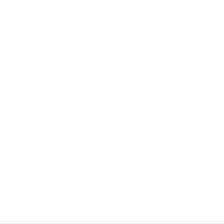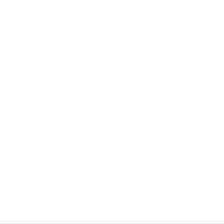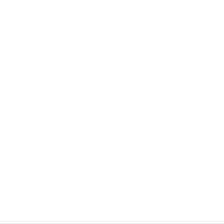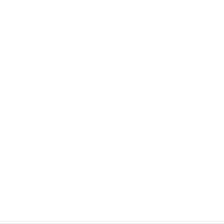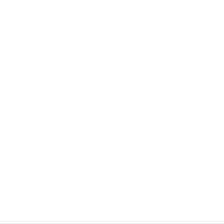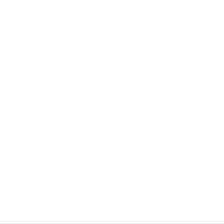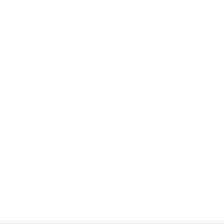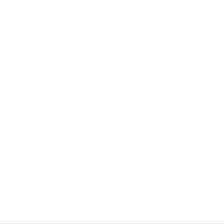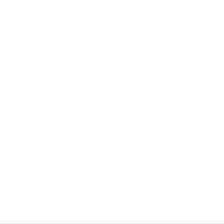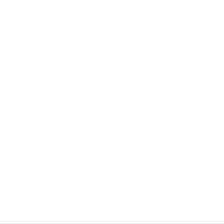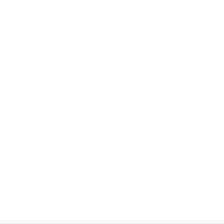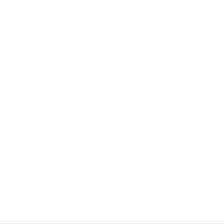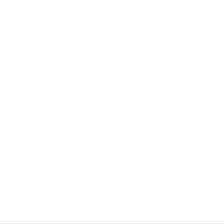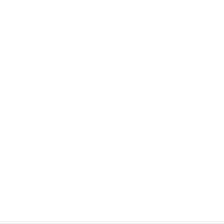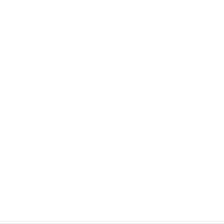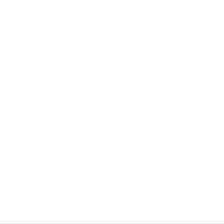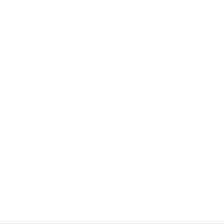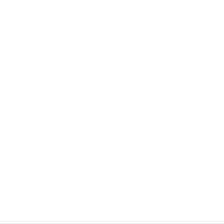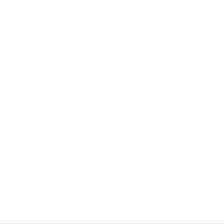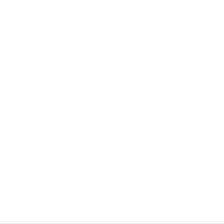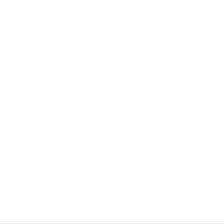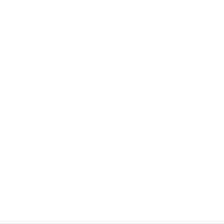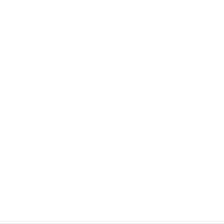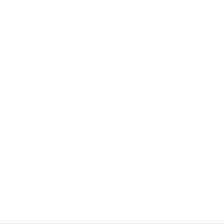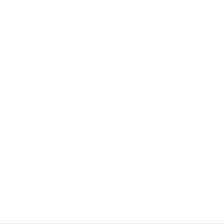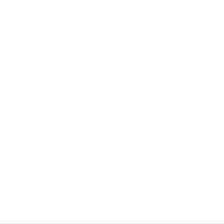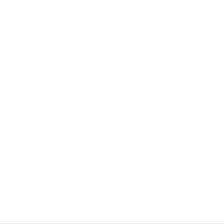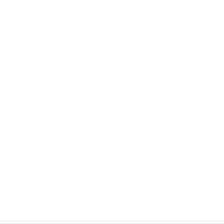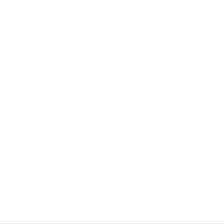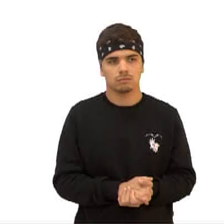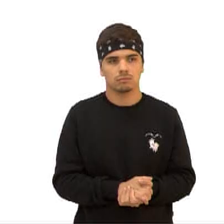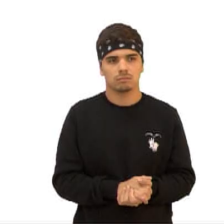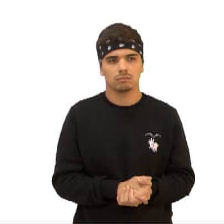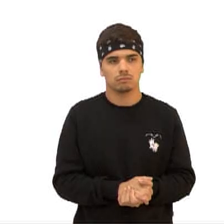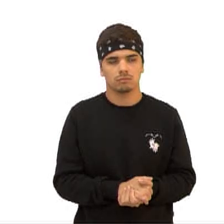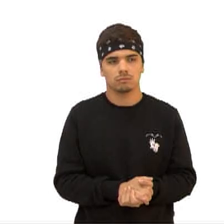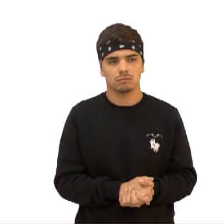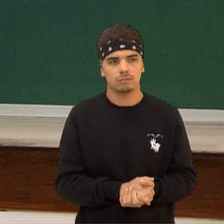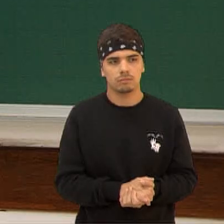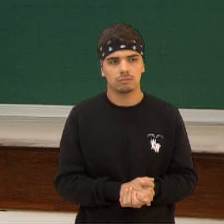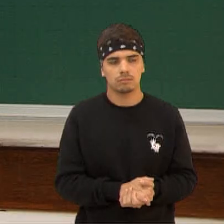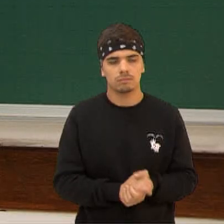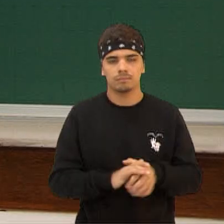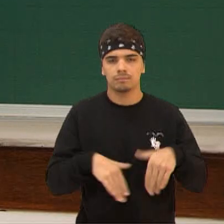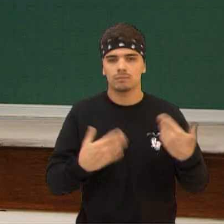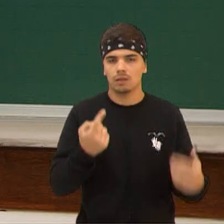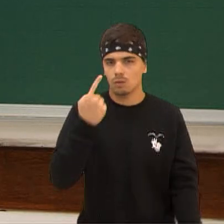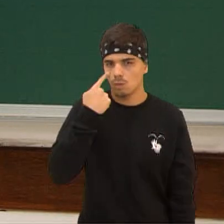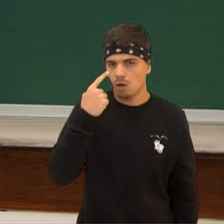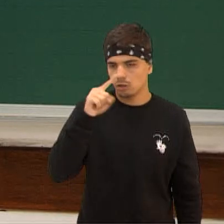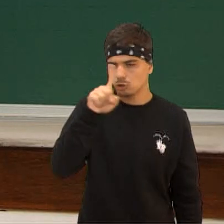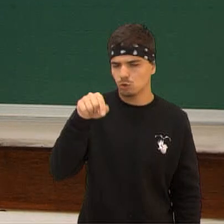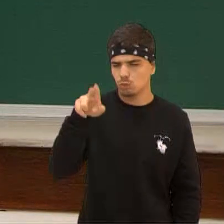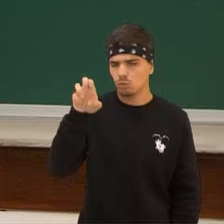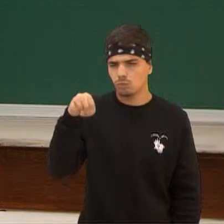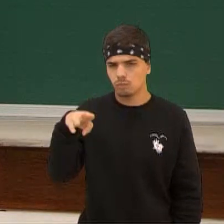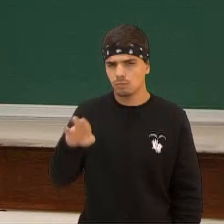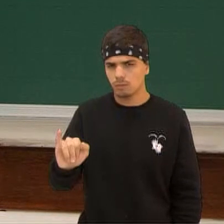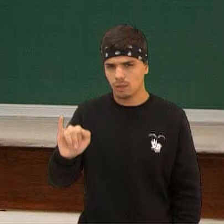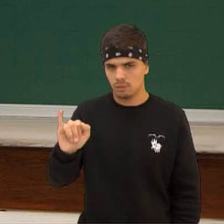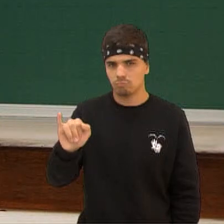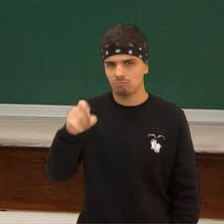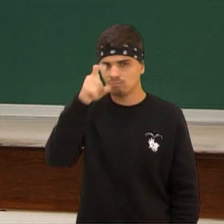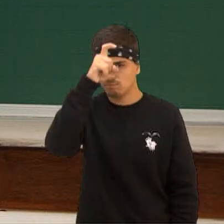is considered a hero, freedom fighter and symbol of freedom. O Zumbi dos Palmares é uma pessoa que tem uma